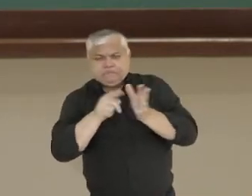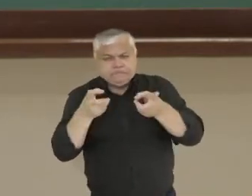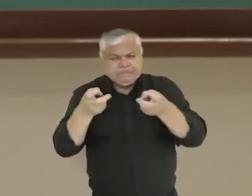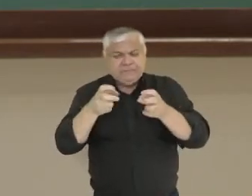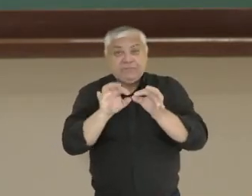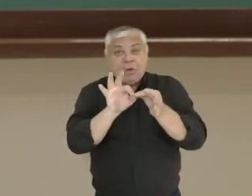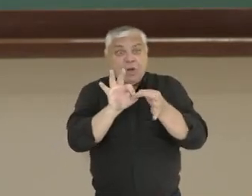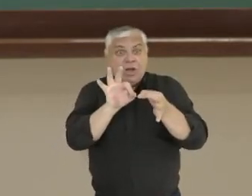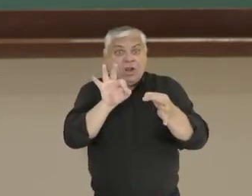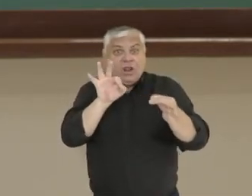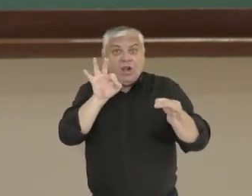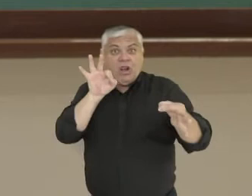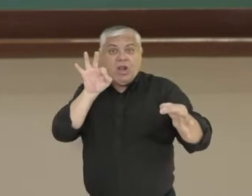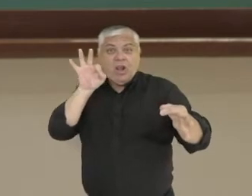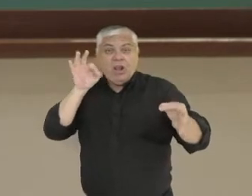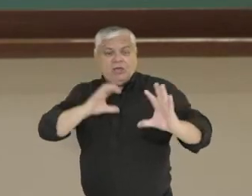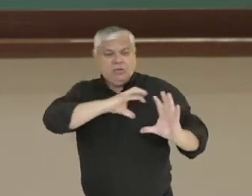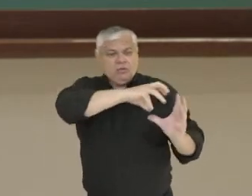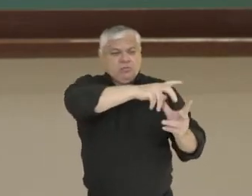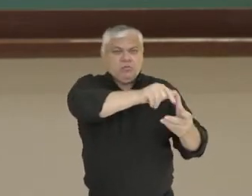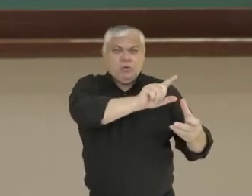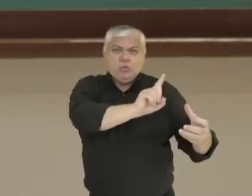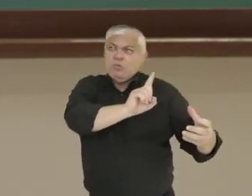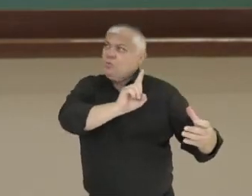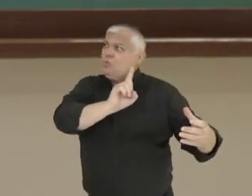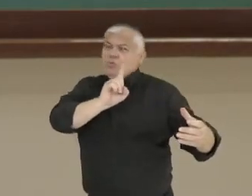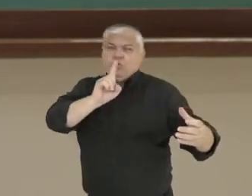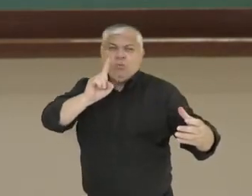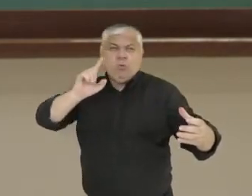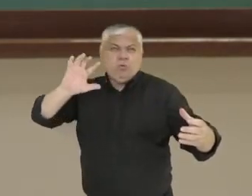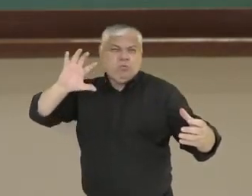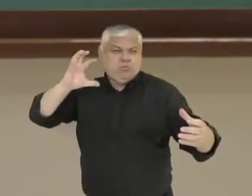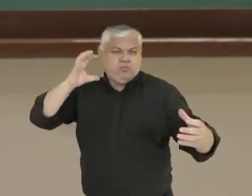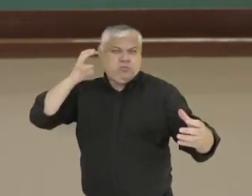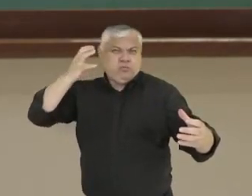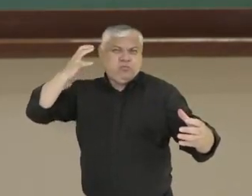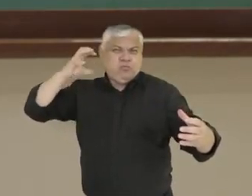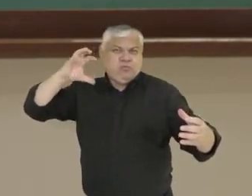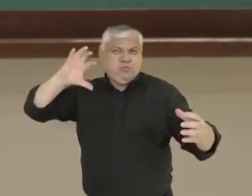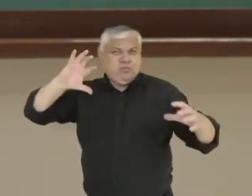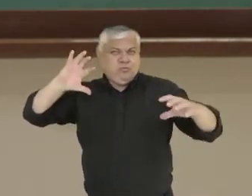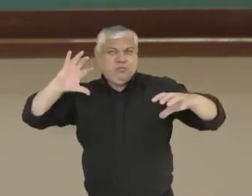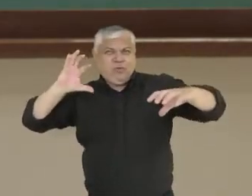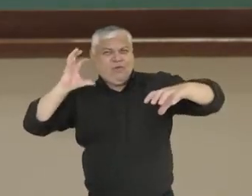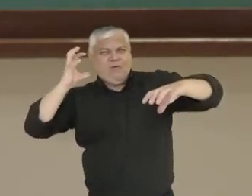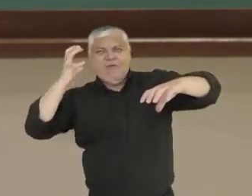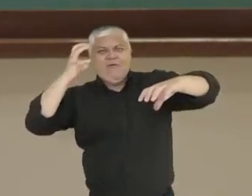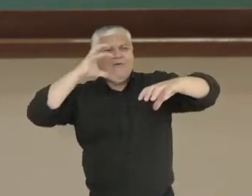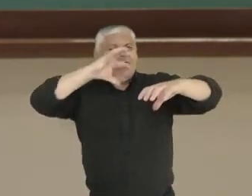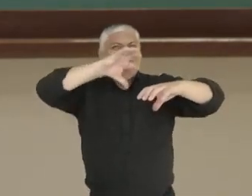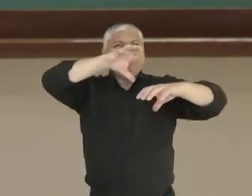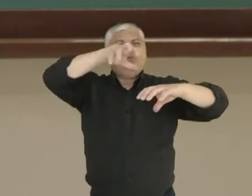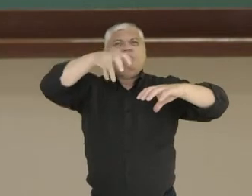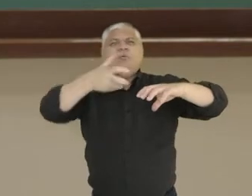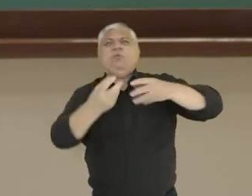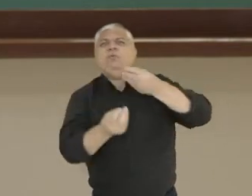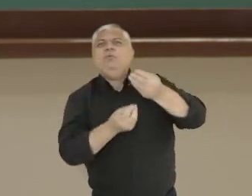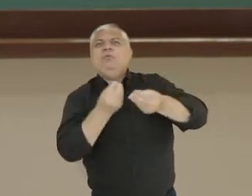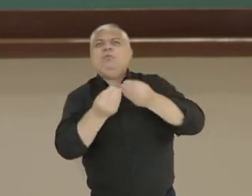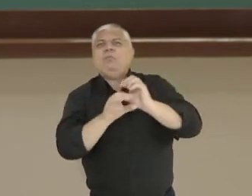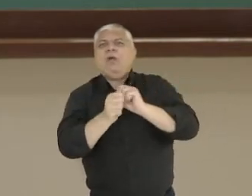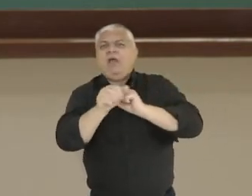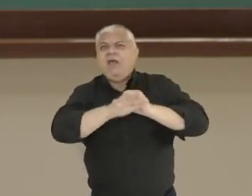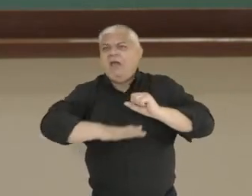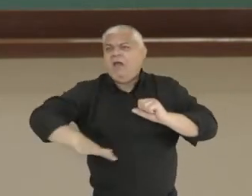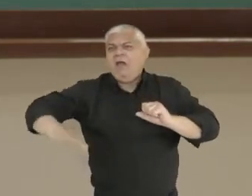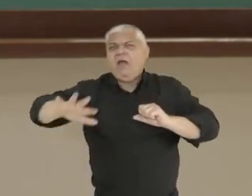terrestre, principalmente com satélites e com sensores especiais, que vão realizar a cobertura de uma grande